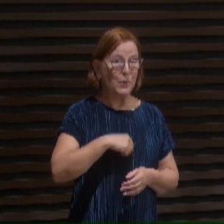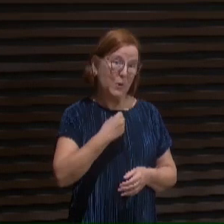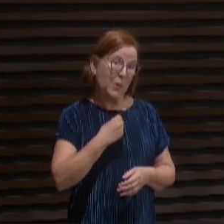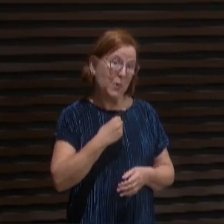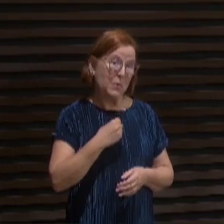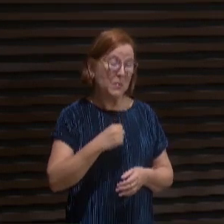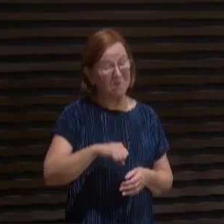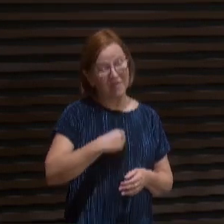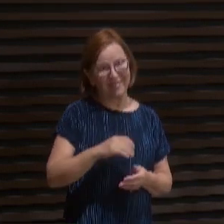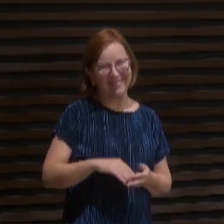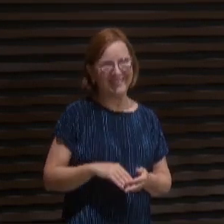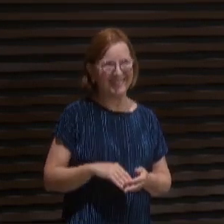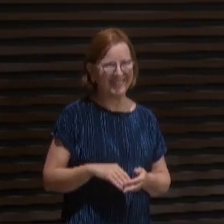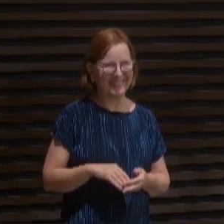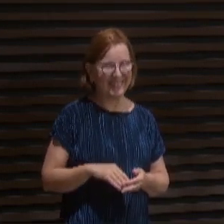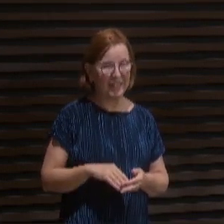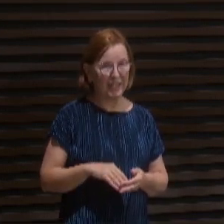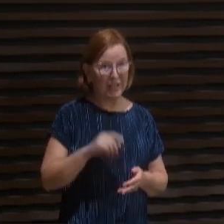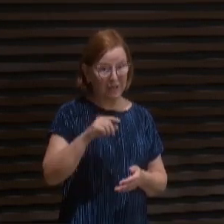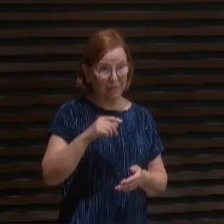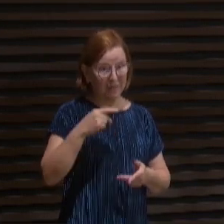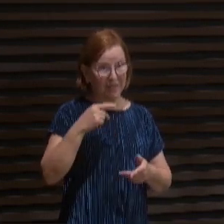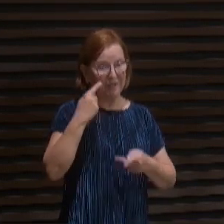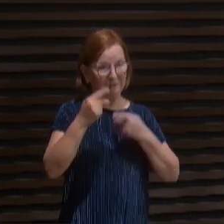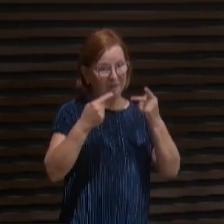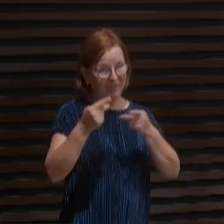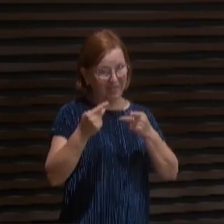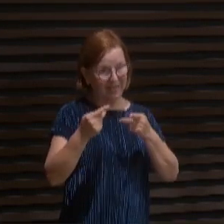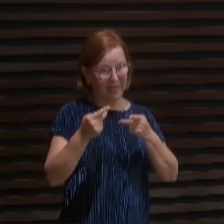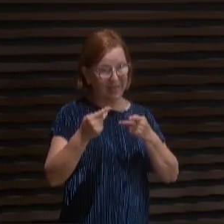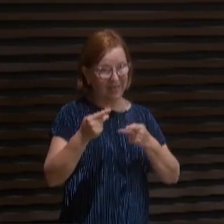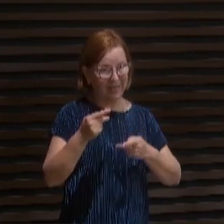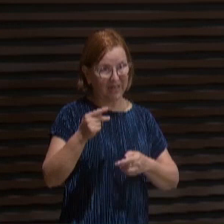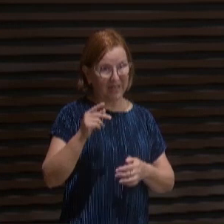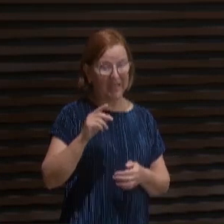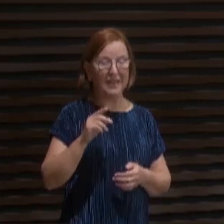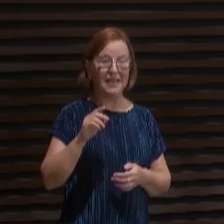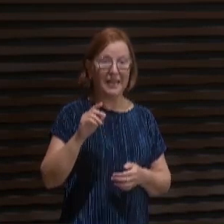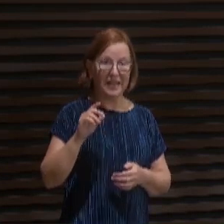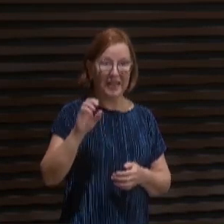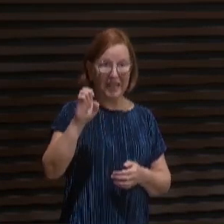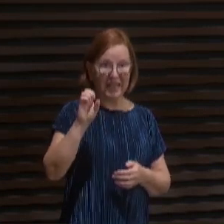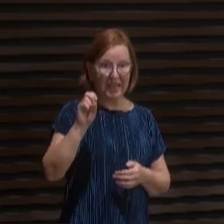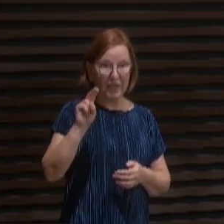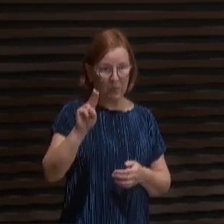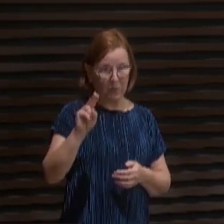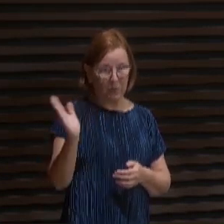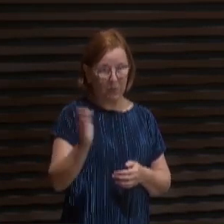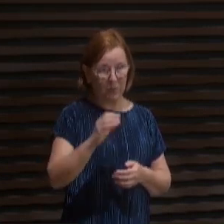E disse mais: assim dirás aos filhos de Israel: eu sou, me enviou a vós outros. Mas que coisa